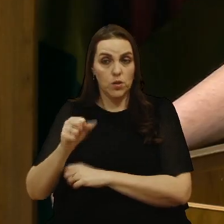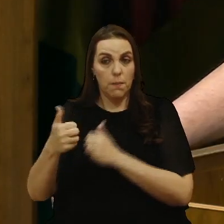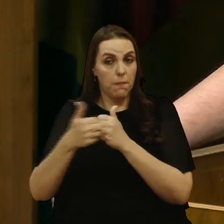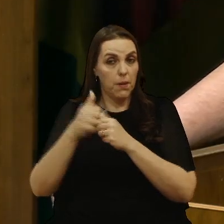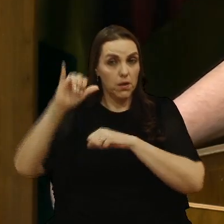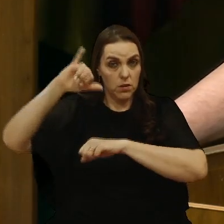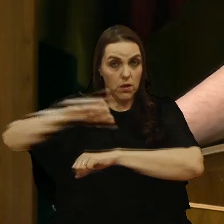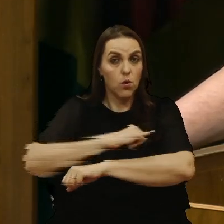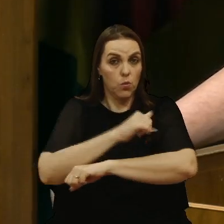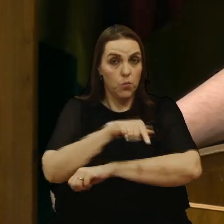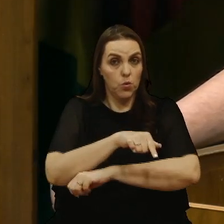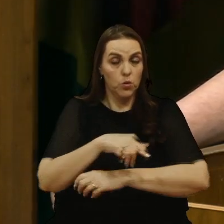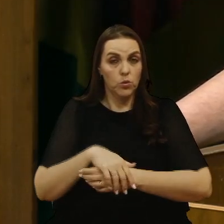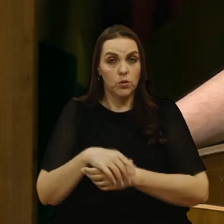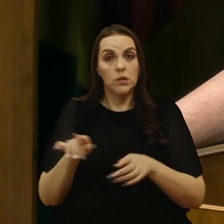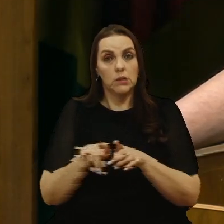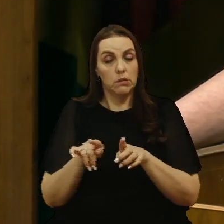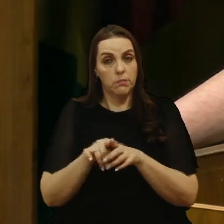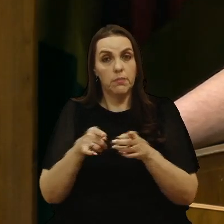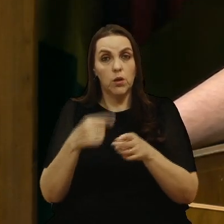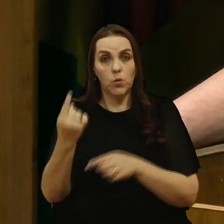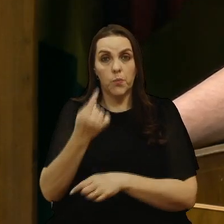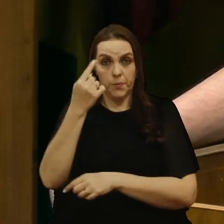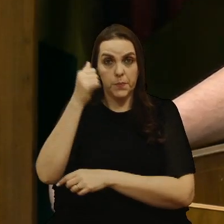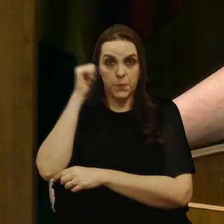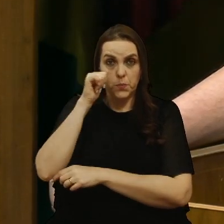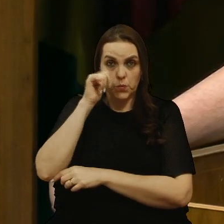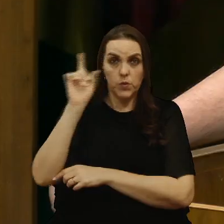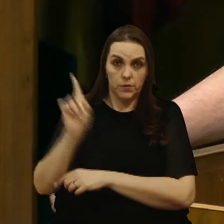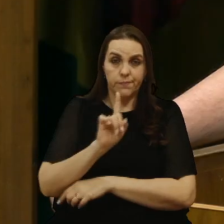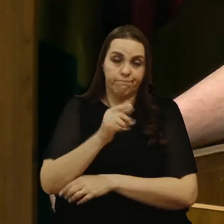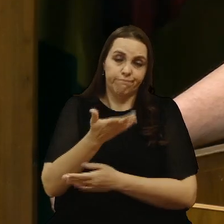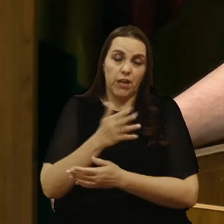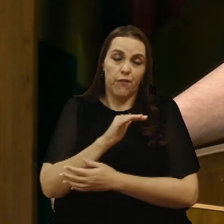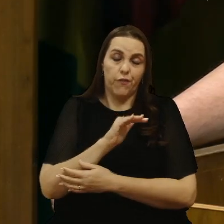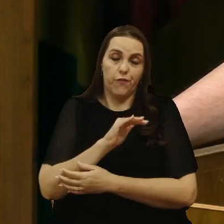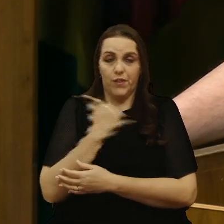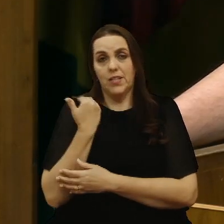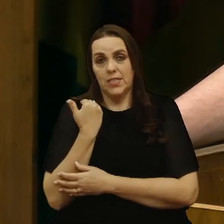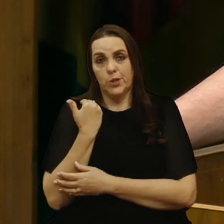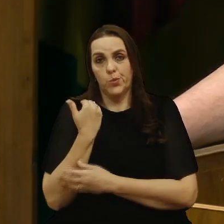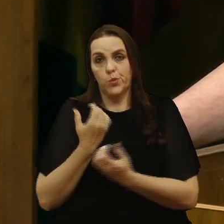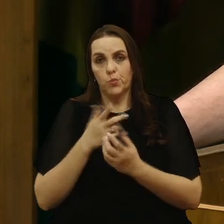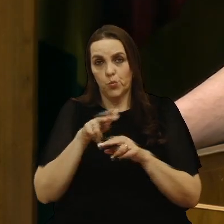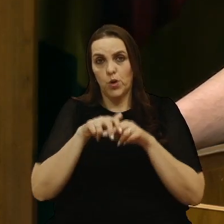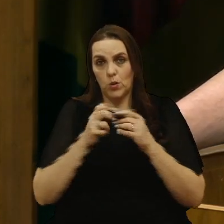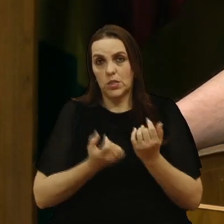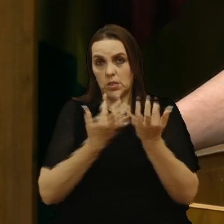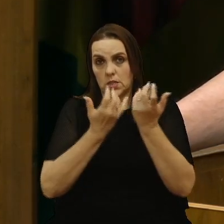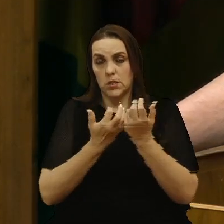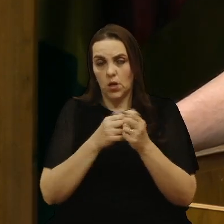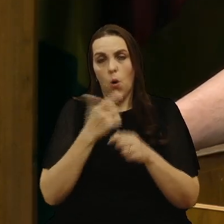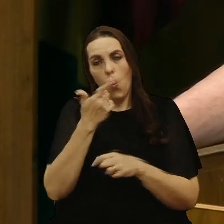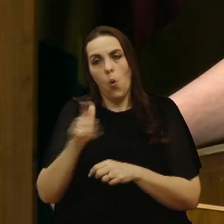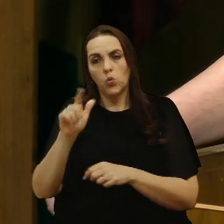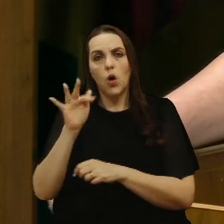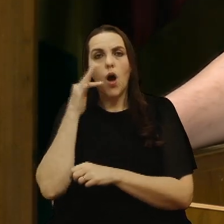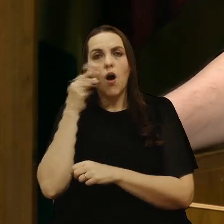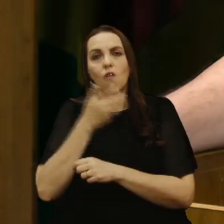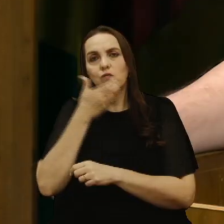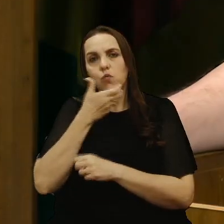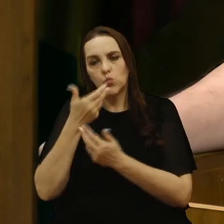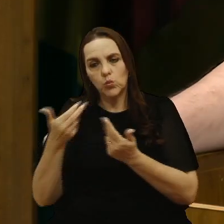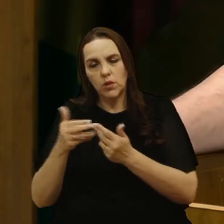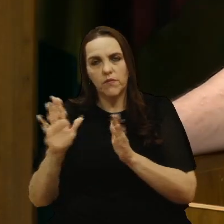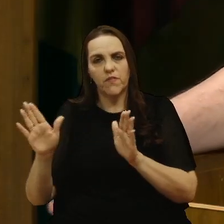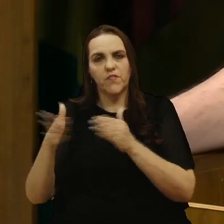cidade. Inclusive, um deles vindo uma senhora a óbito em razão do incêndio, o outro foi numa fruteira que já estava fechada há alguns